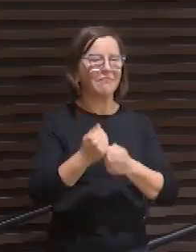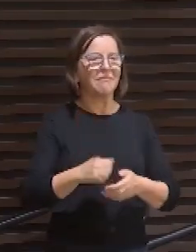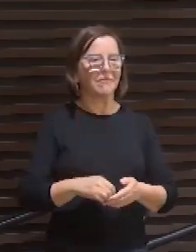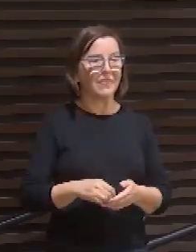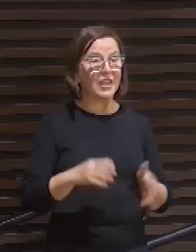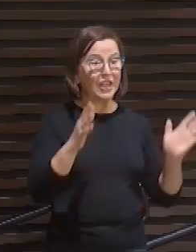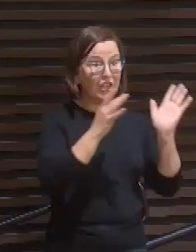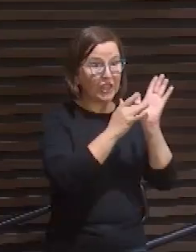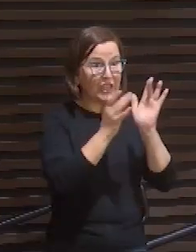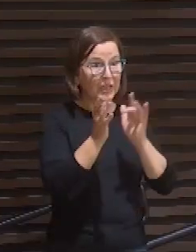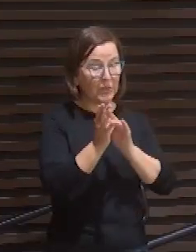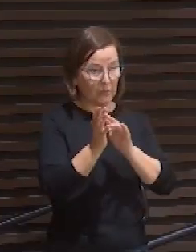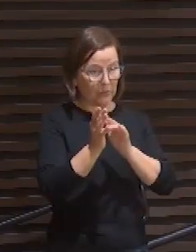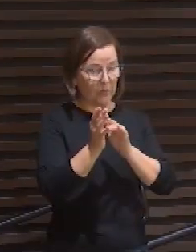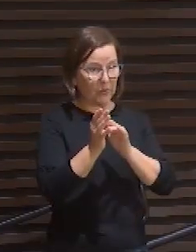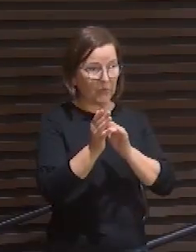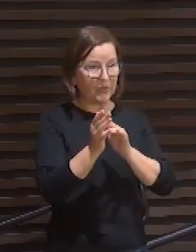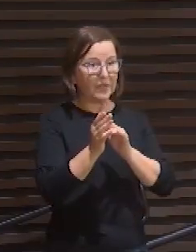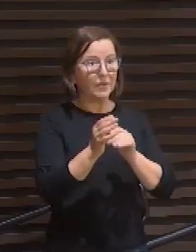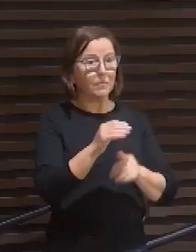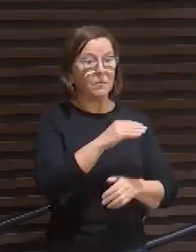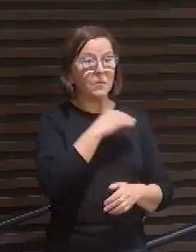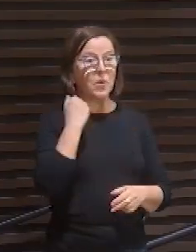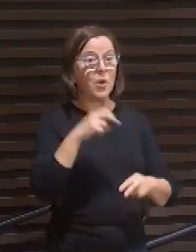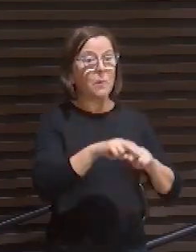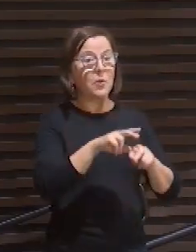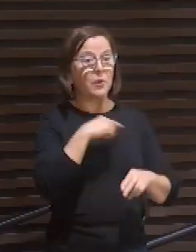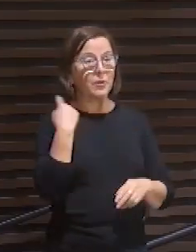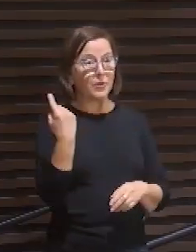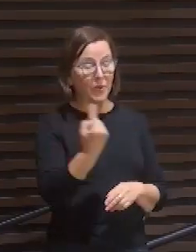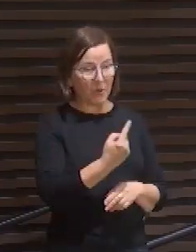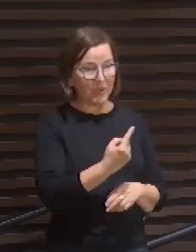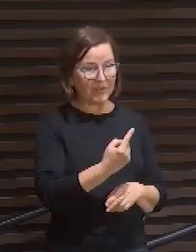por nós. É que ele nos